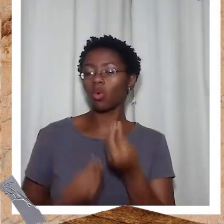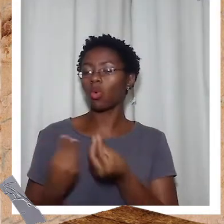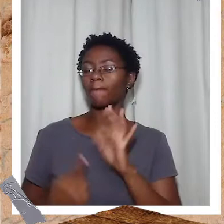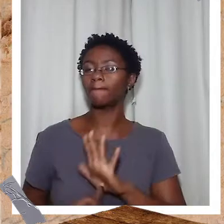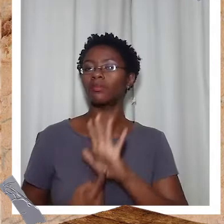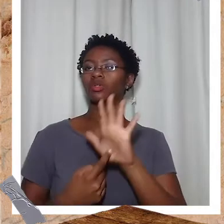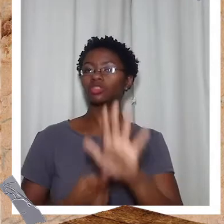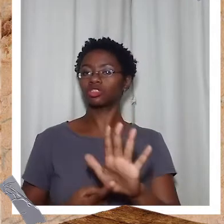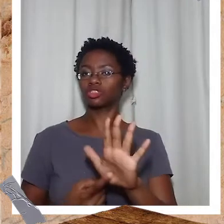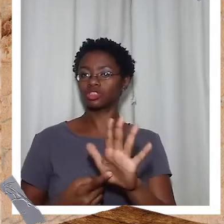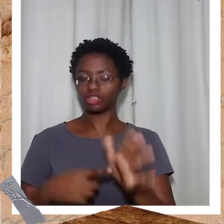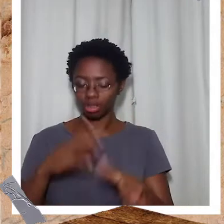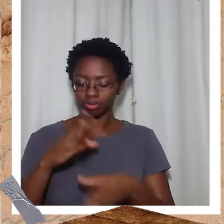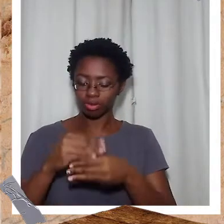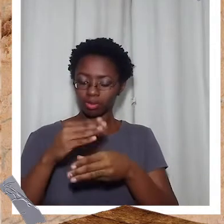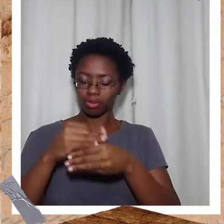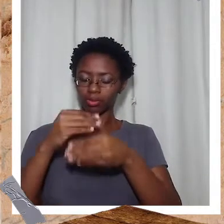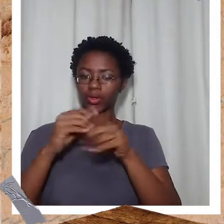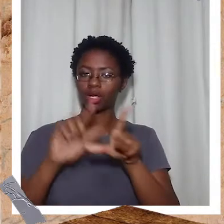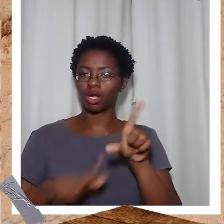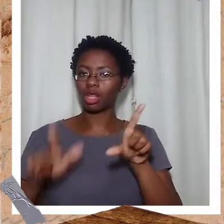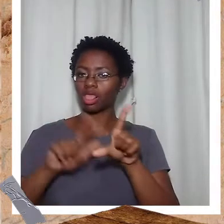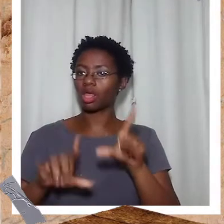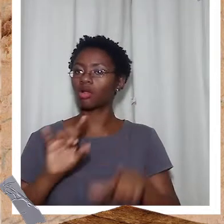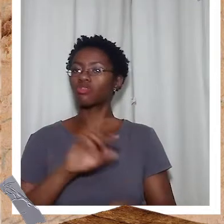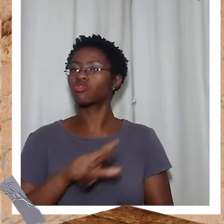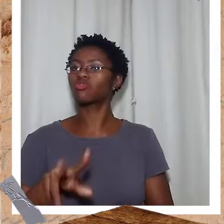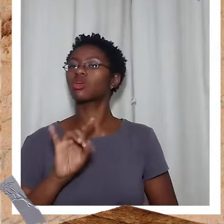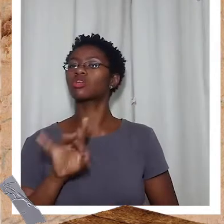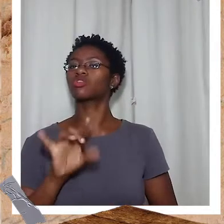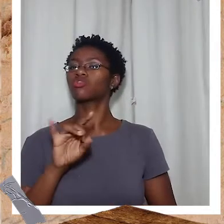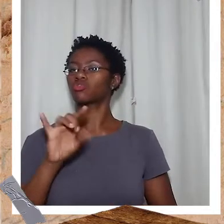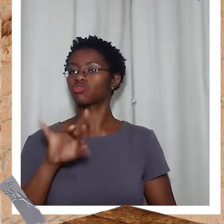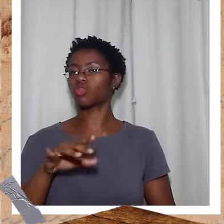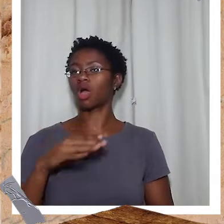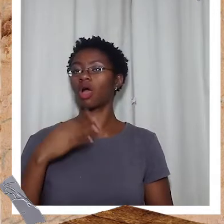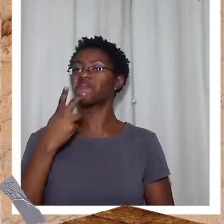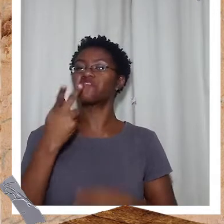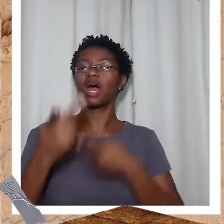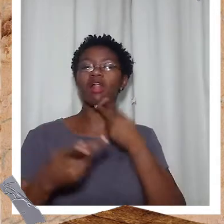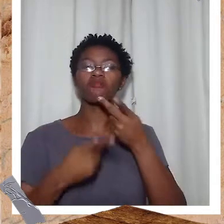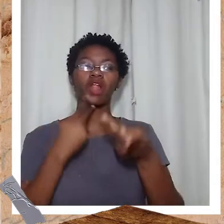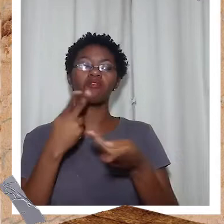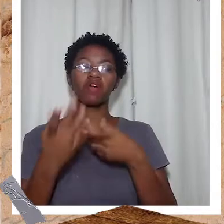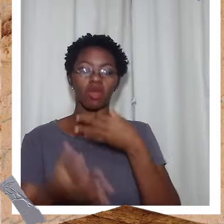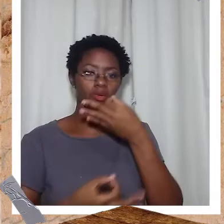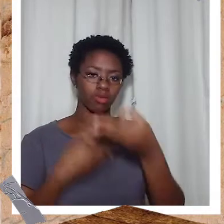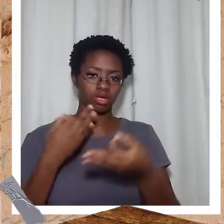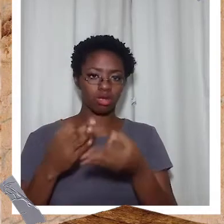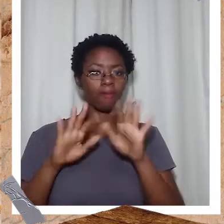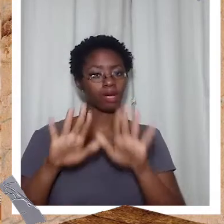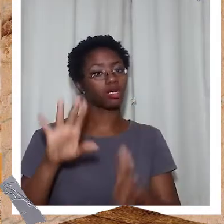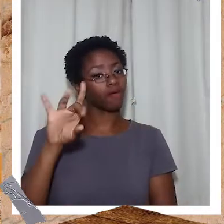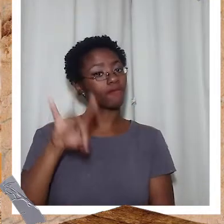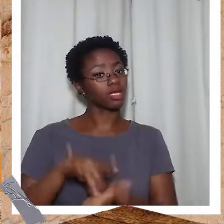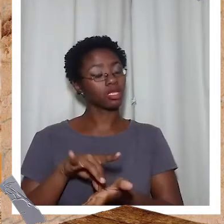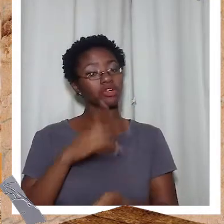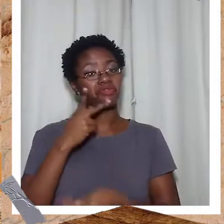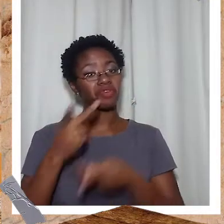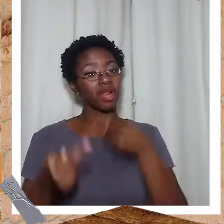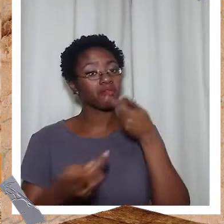construção literária para além da condição de um depoimento, né? Quando, na verdade, o